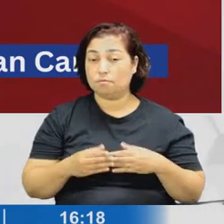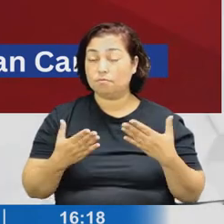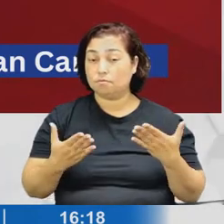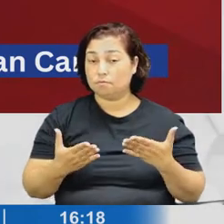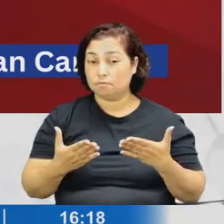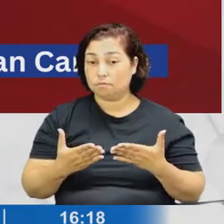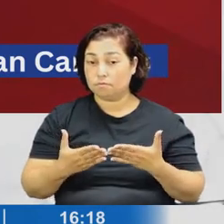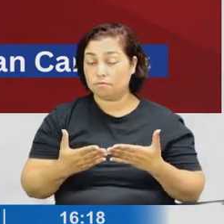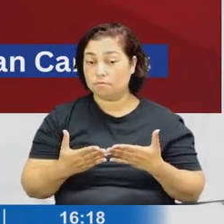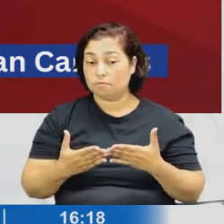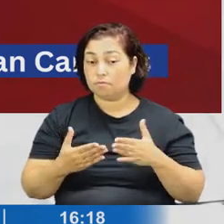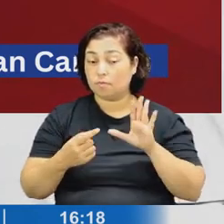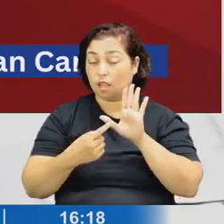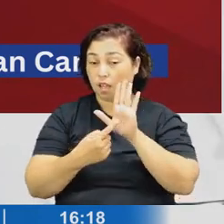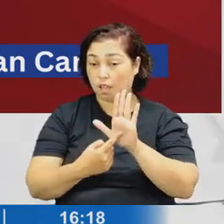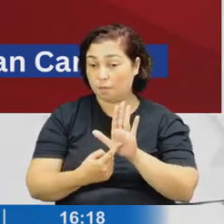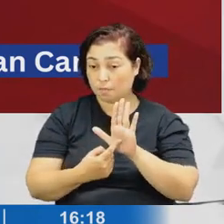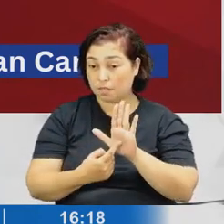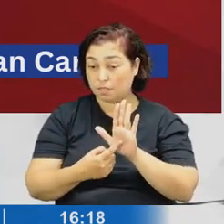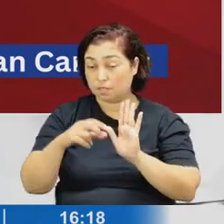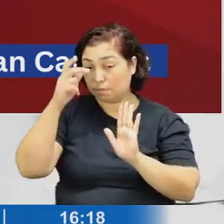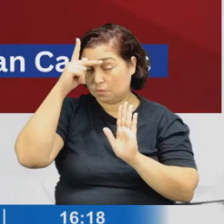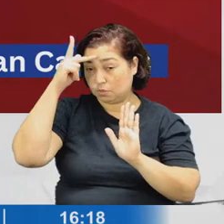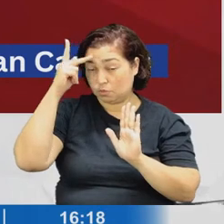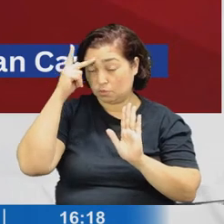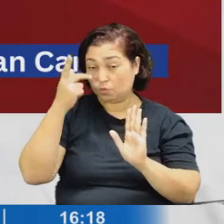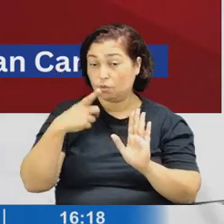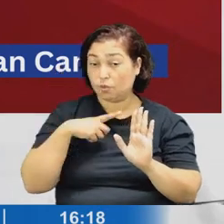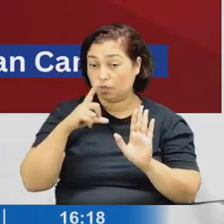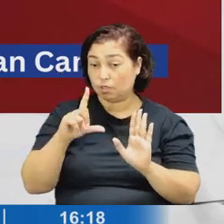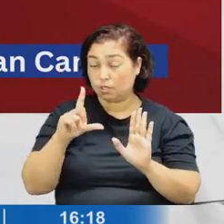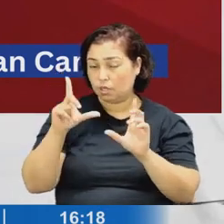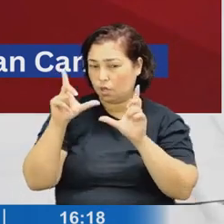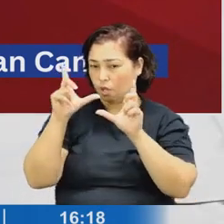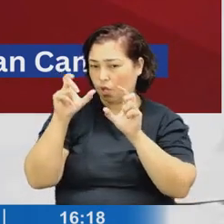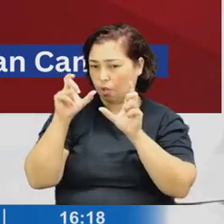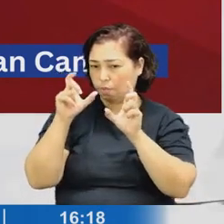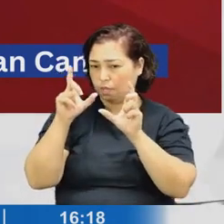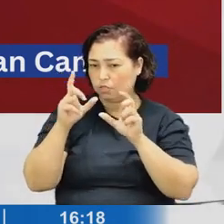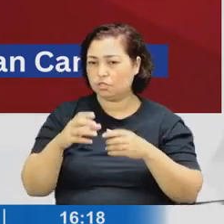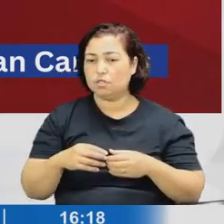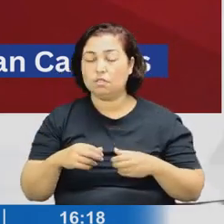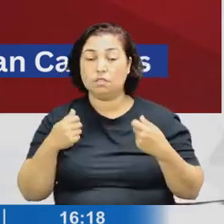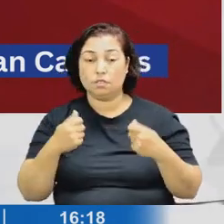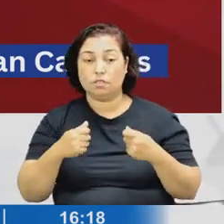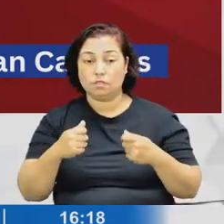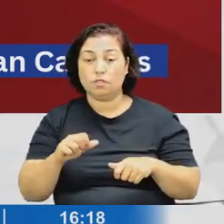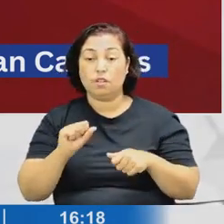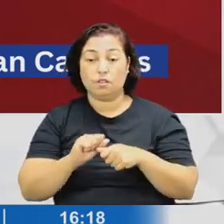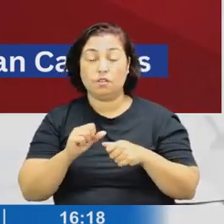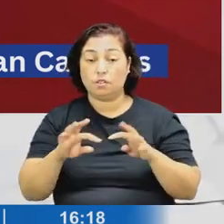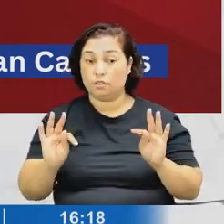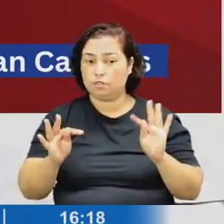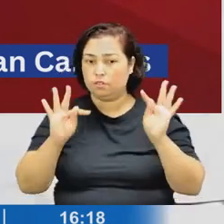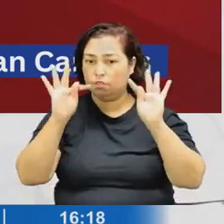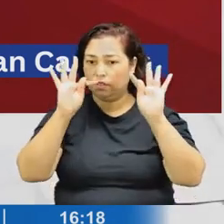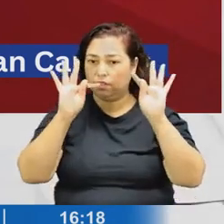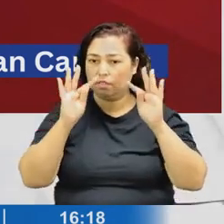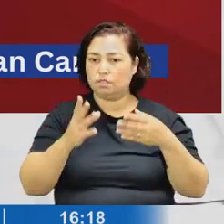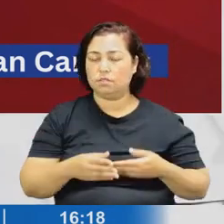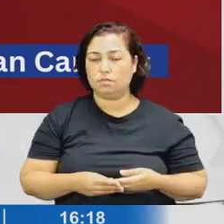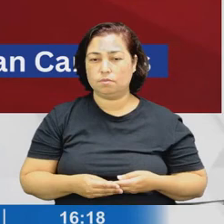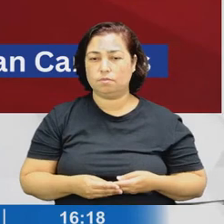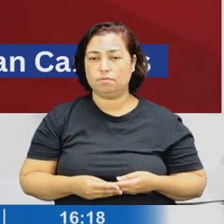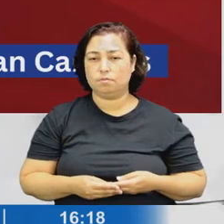dá para controlar a imagem que as pessoas vão ter do parlamentar óbvio que tem que fazer de maneira técnica não dá para você ir de 0 a 100 porque